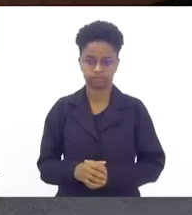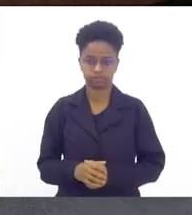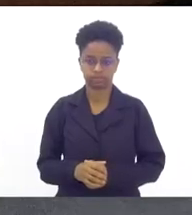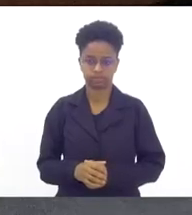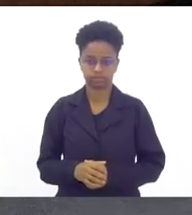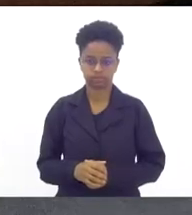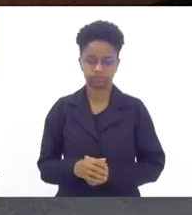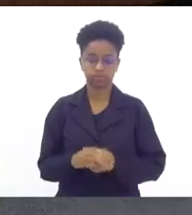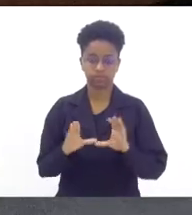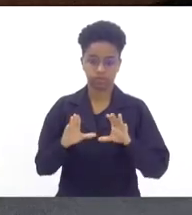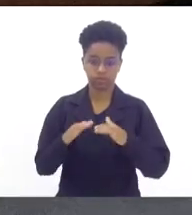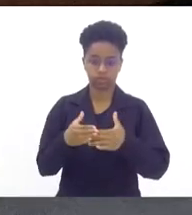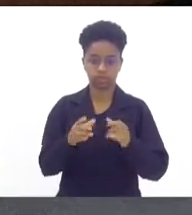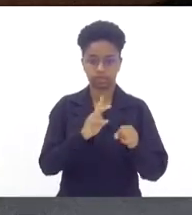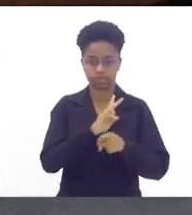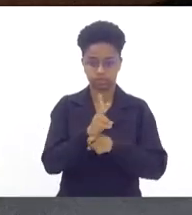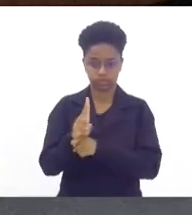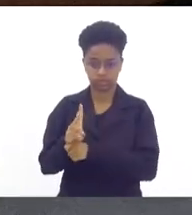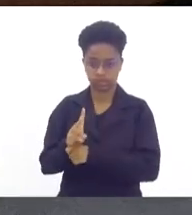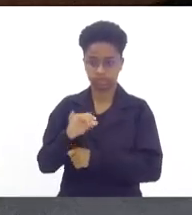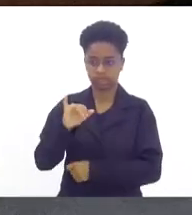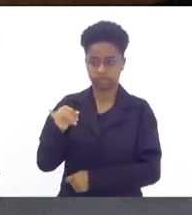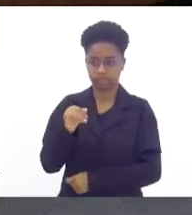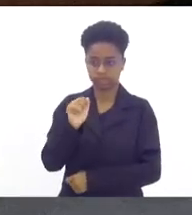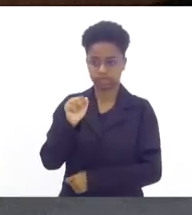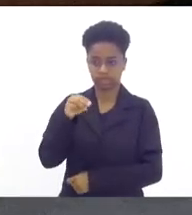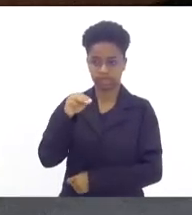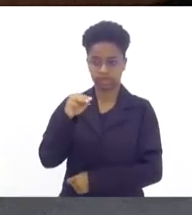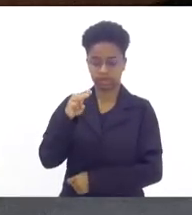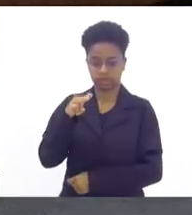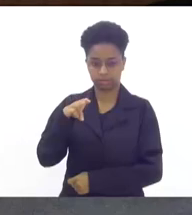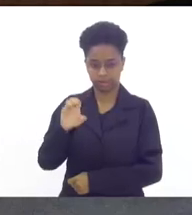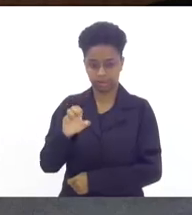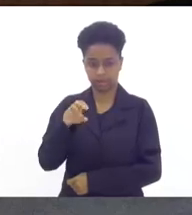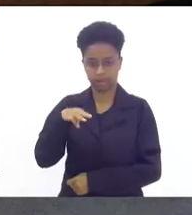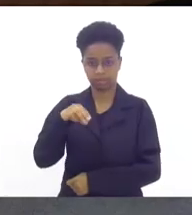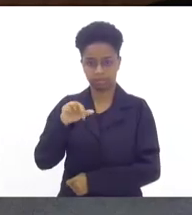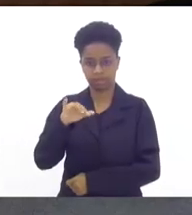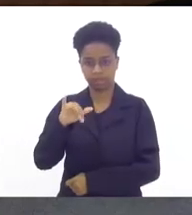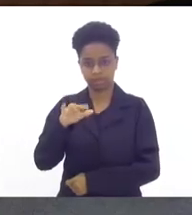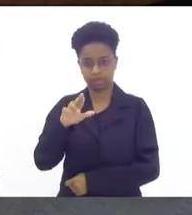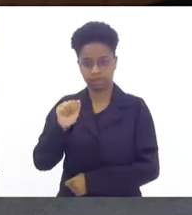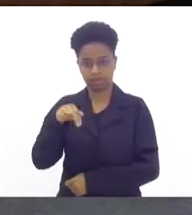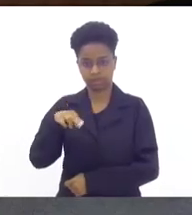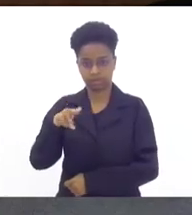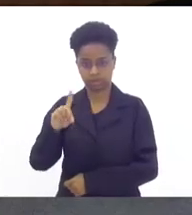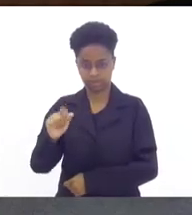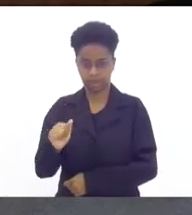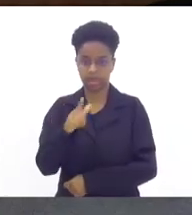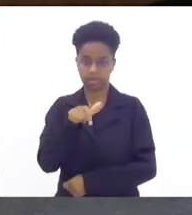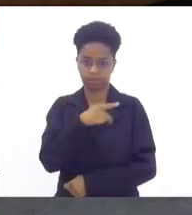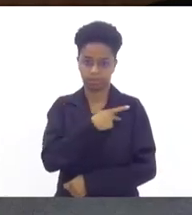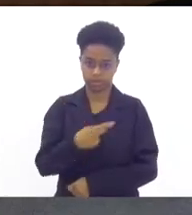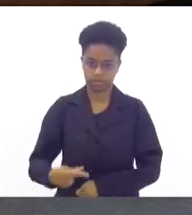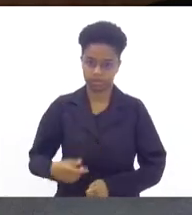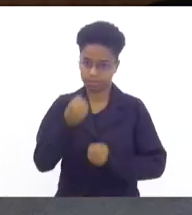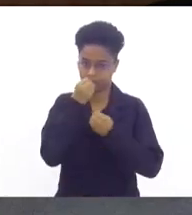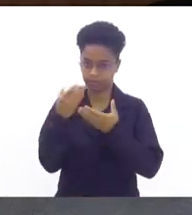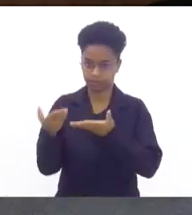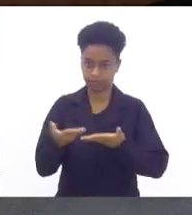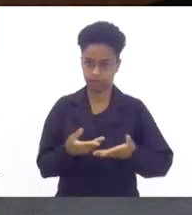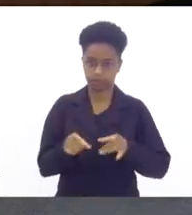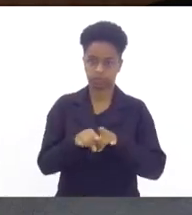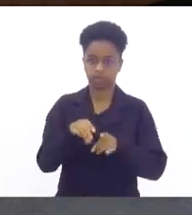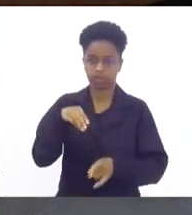do Conselho de Segurança Jaime Miranda que é o presidente seu Jaime bom bem-vindo Marcelo